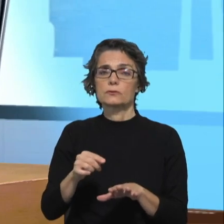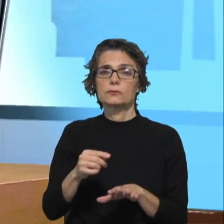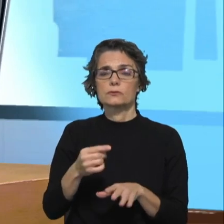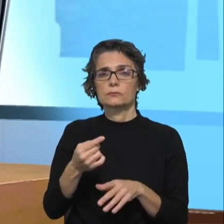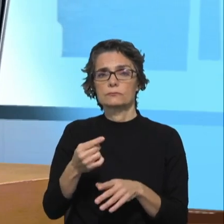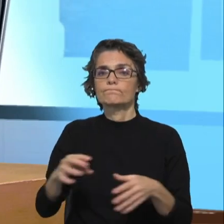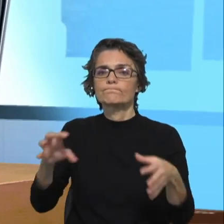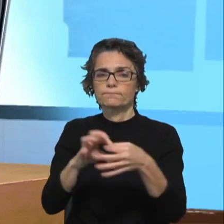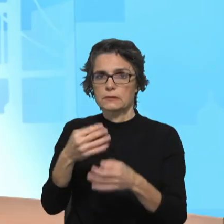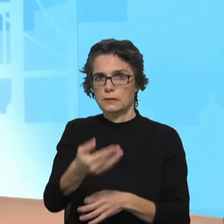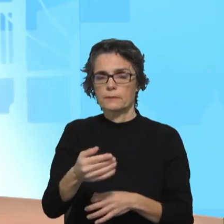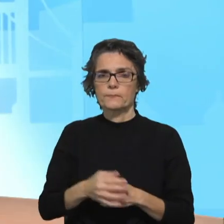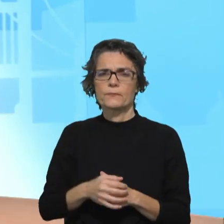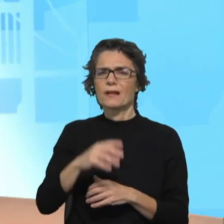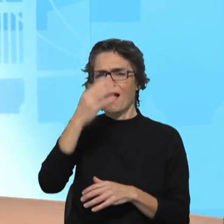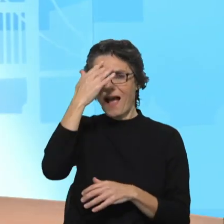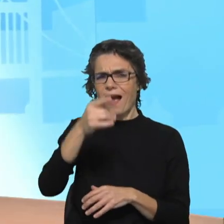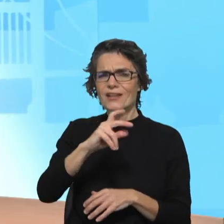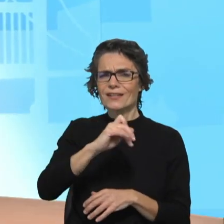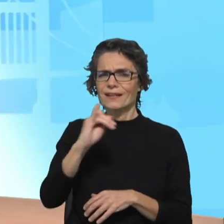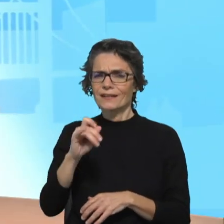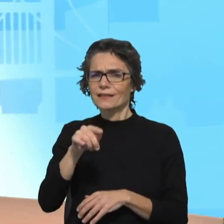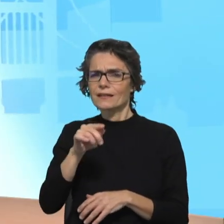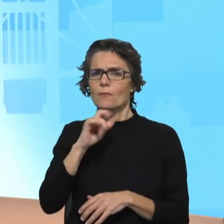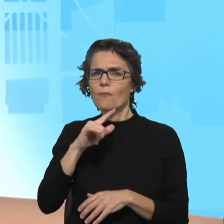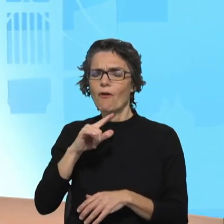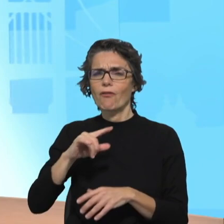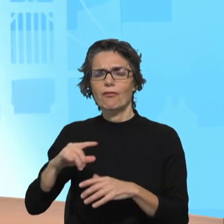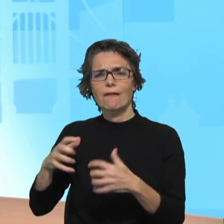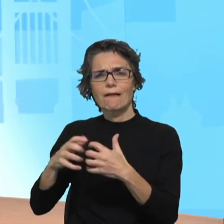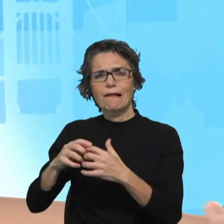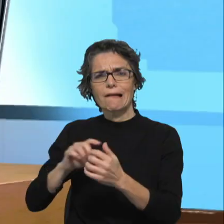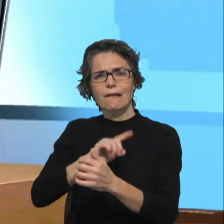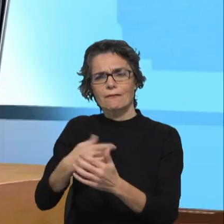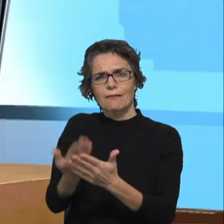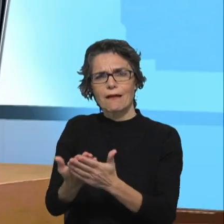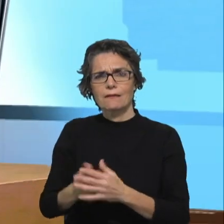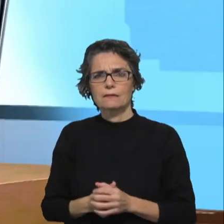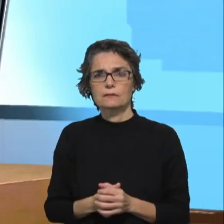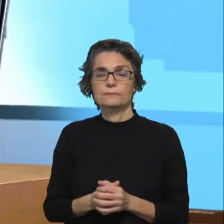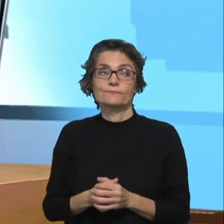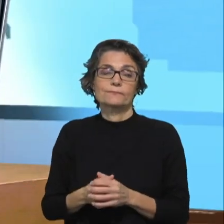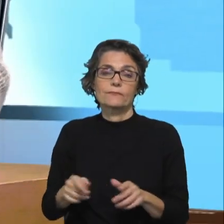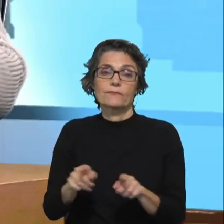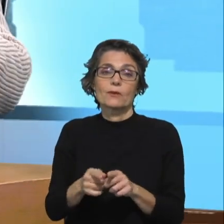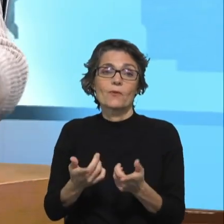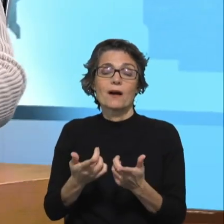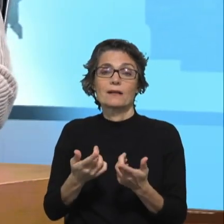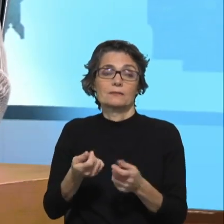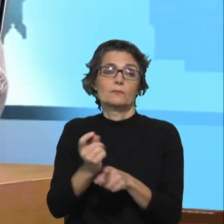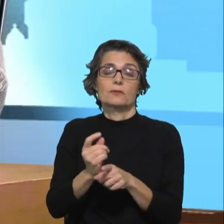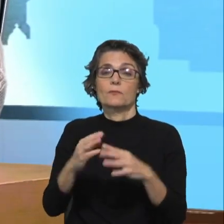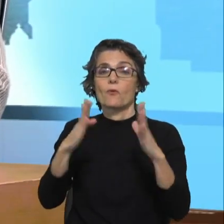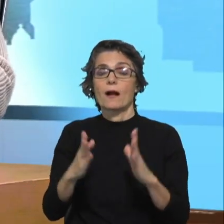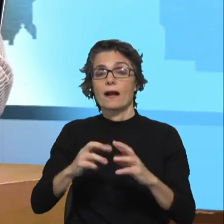A inteligência artificial pode potenciar os conflitos armados? É assim, é como um martelo, não é? Eu posso pegar um prego e construir uma